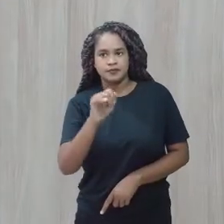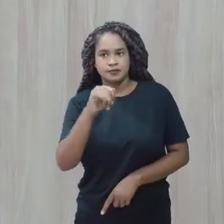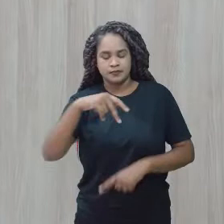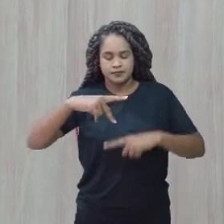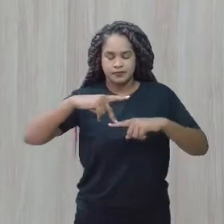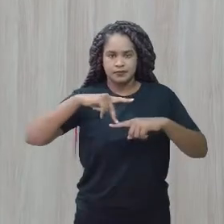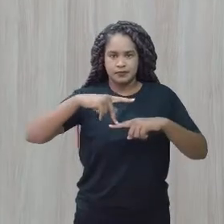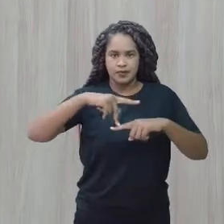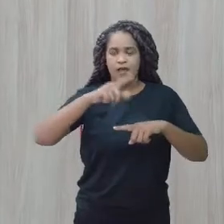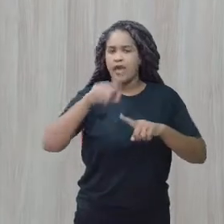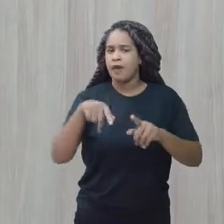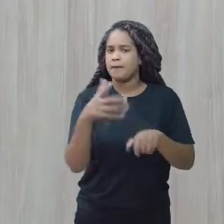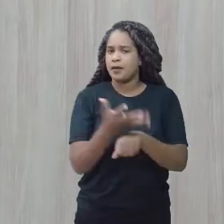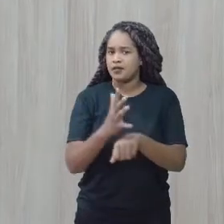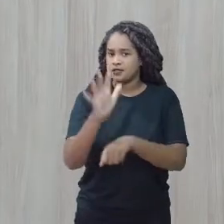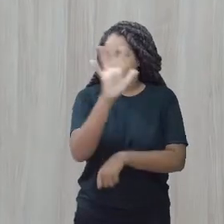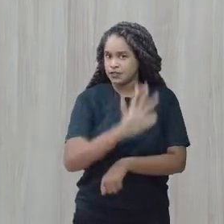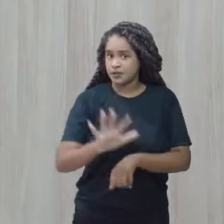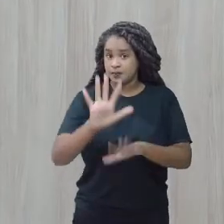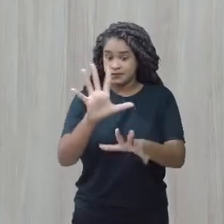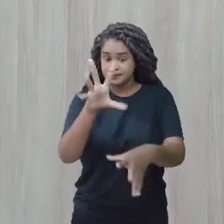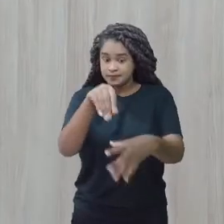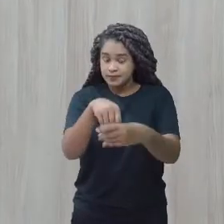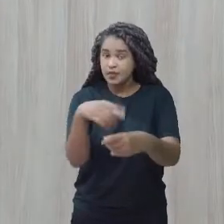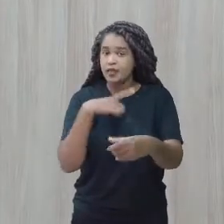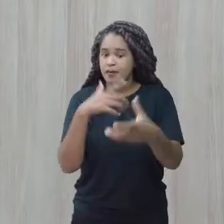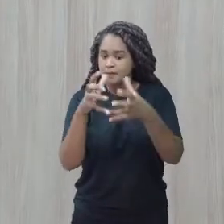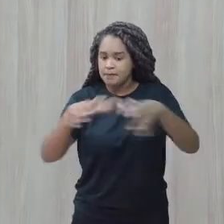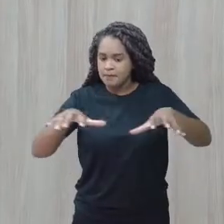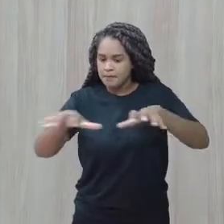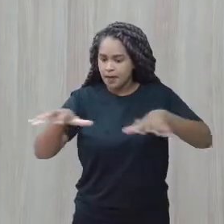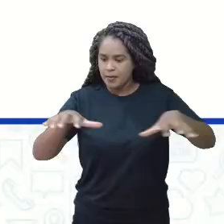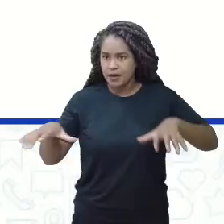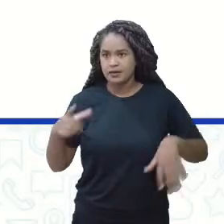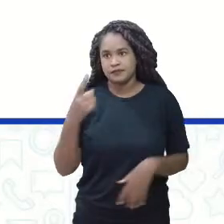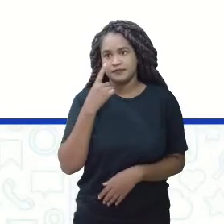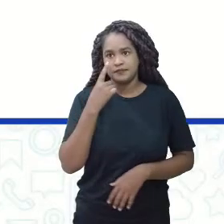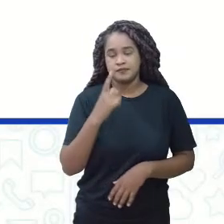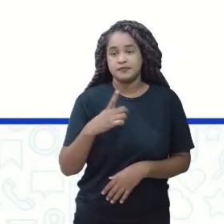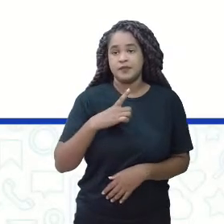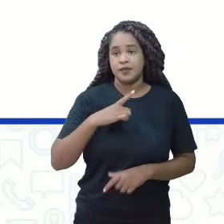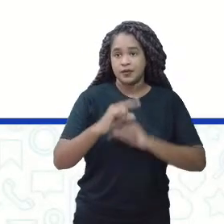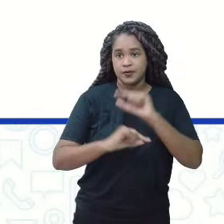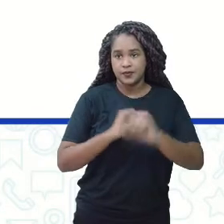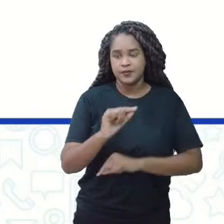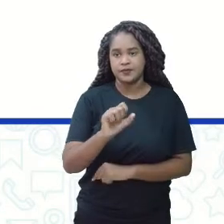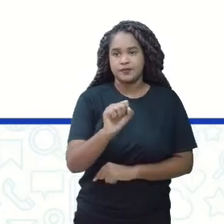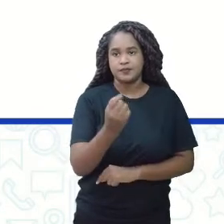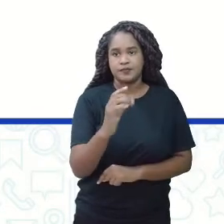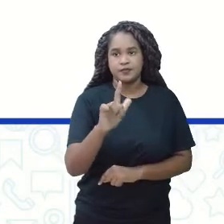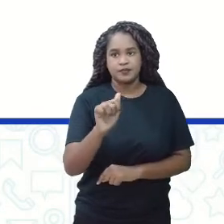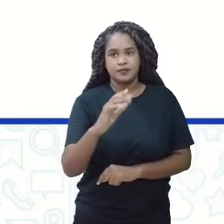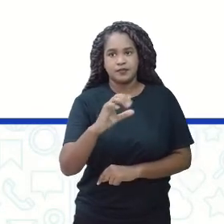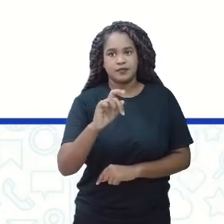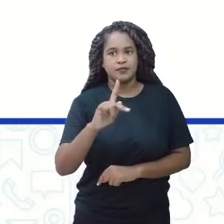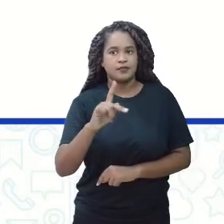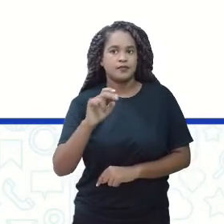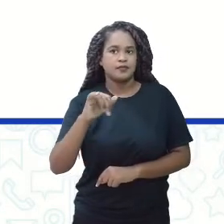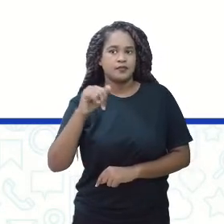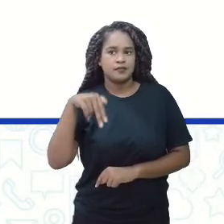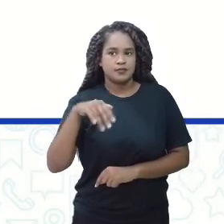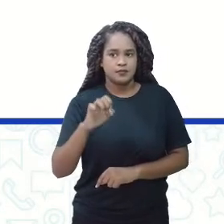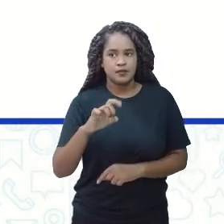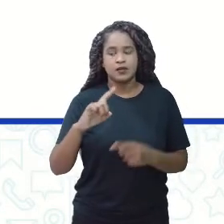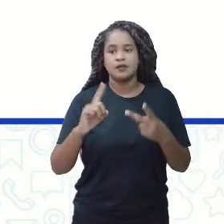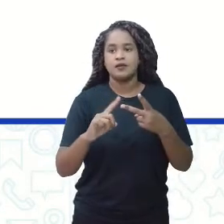dele, a gente tem algumas práticas, né? E aí vocês podem ver. O slackline, que é a prática mais comum. Tem